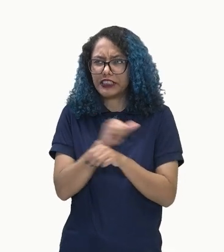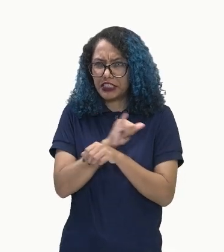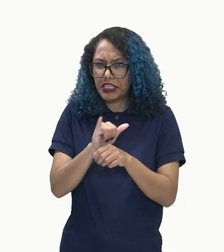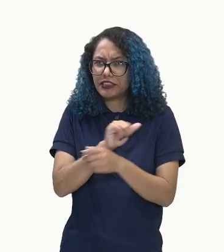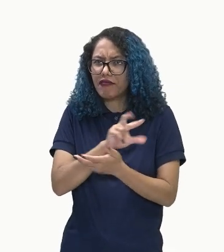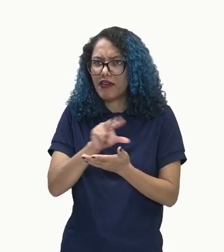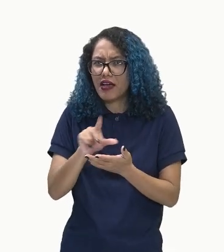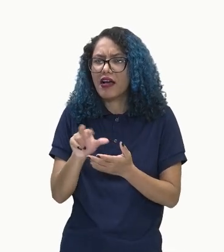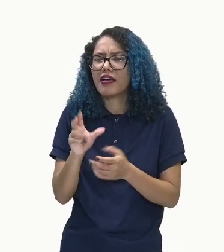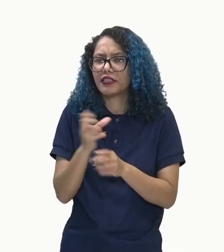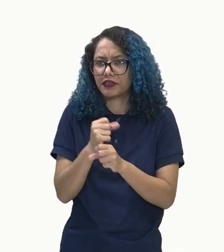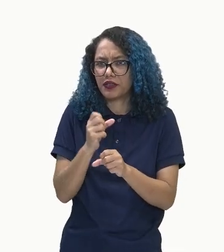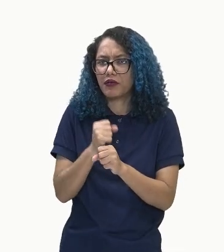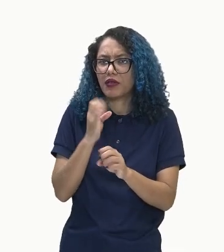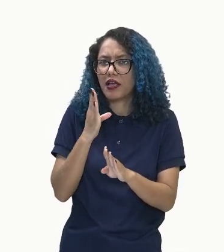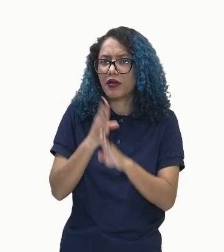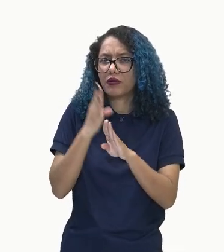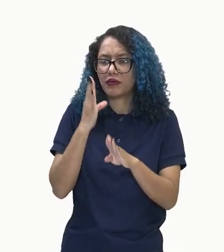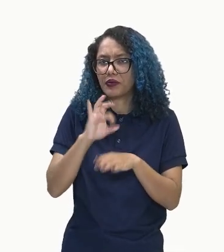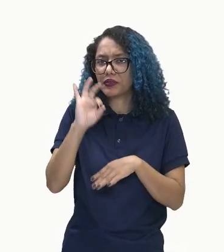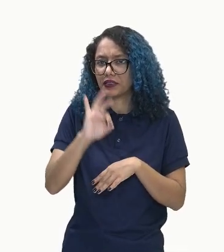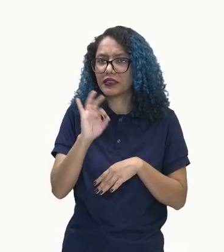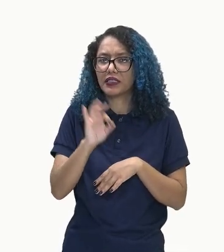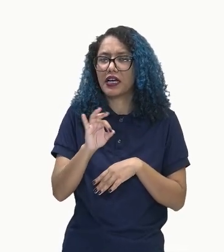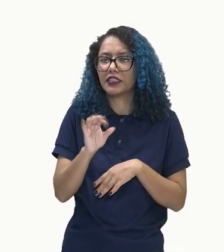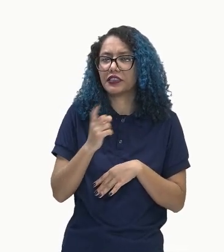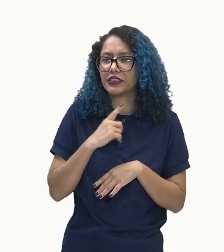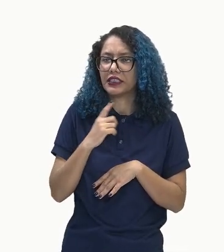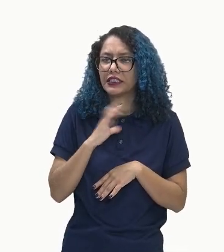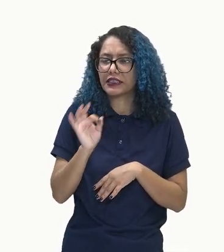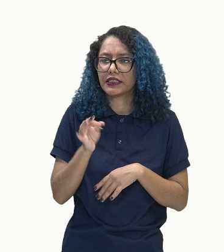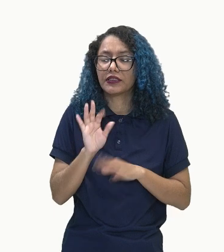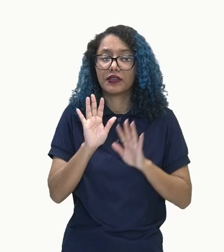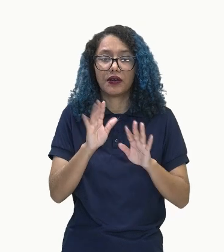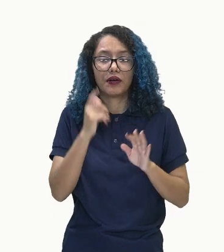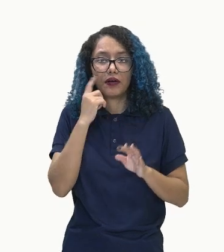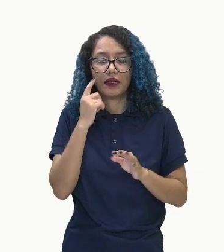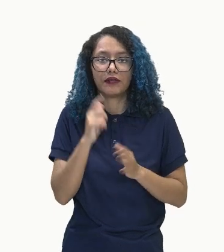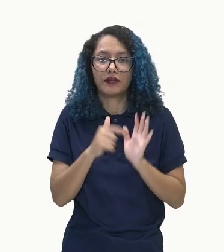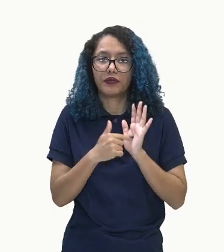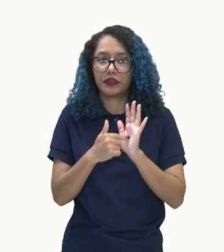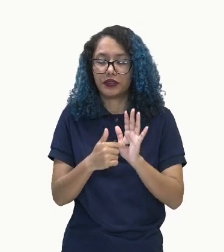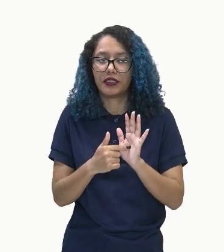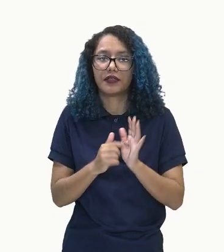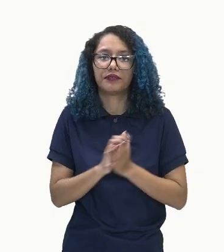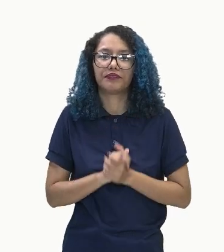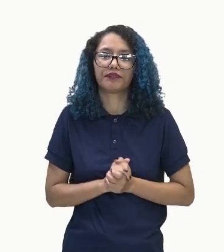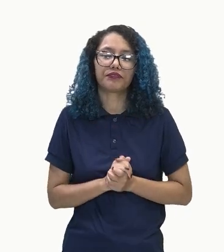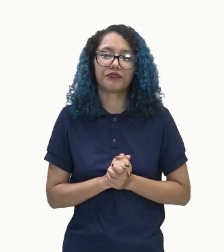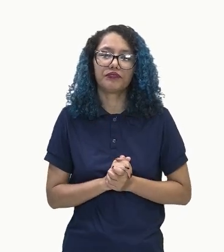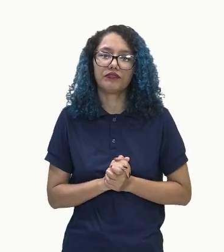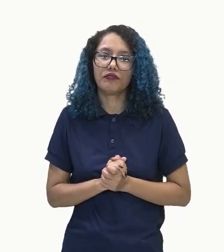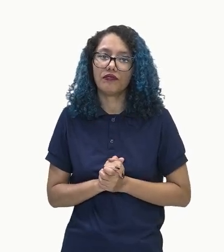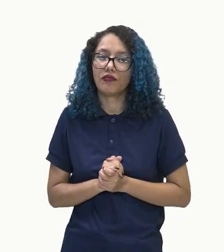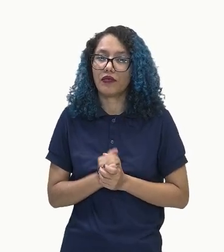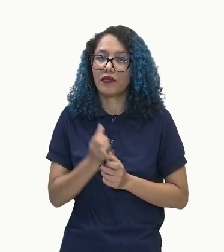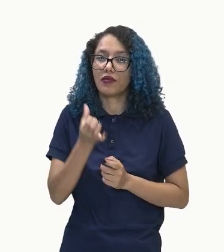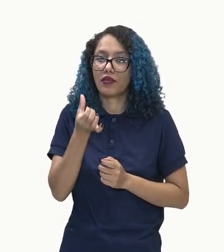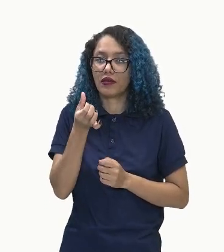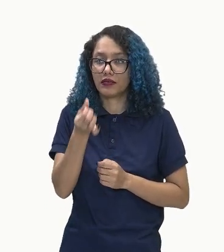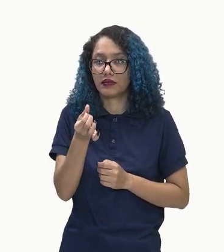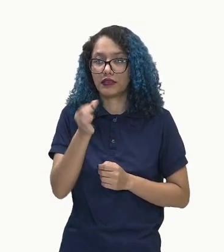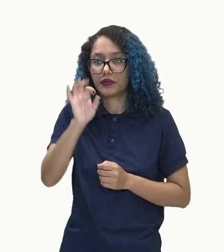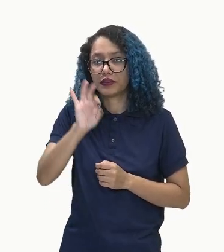calcular a porcentagem de um número. Olha só, vou mostrar uma situação bem legal para você aqui, ó. 6% quer dizer 6